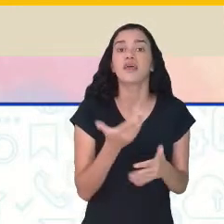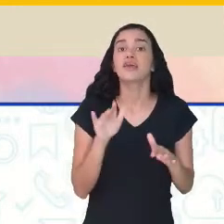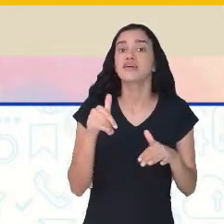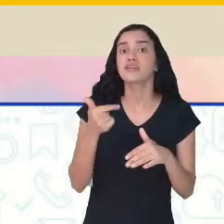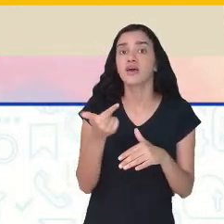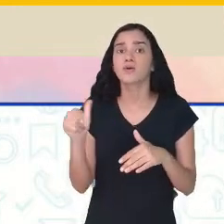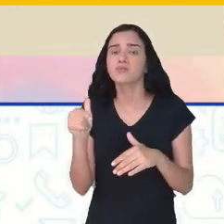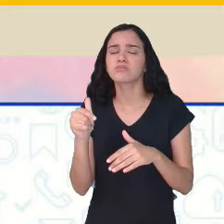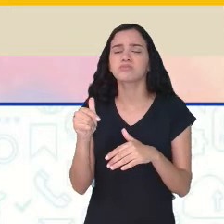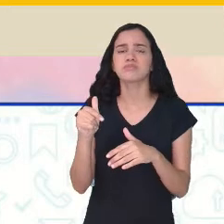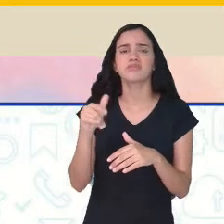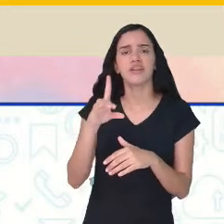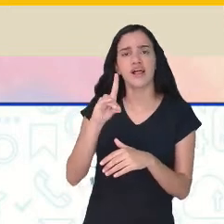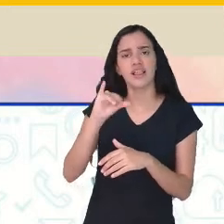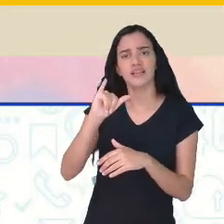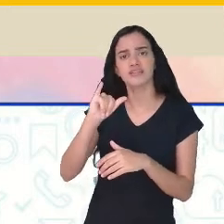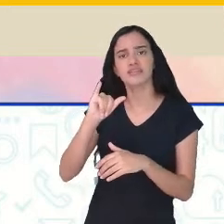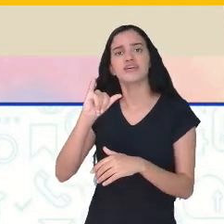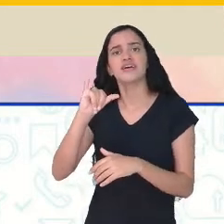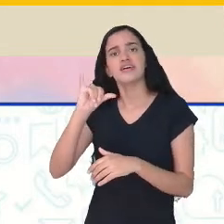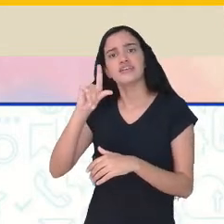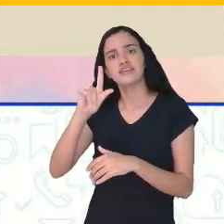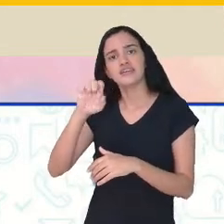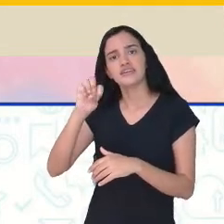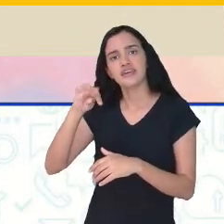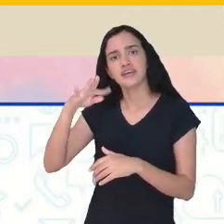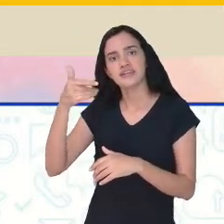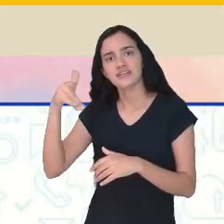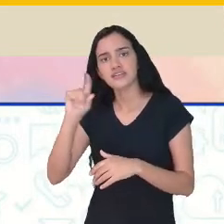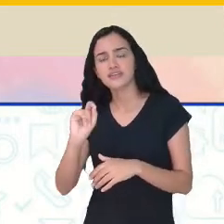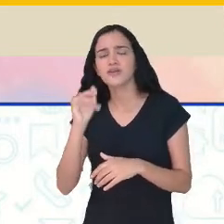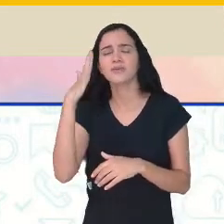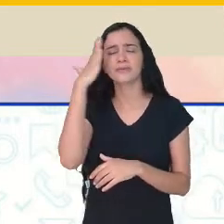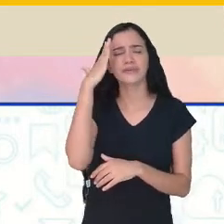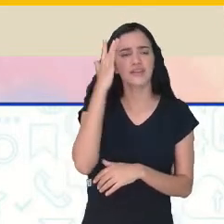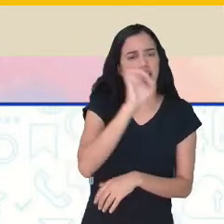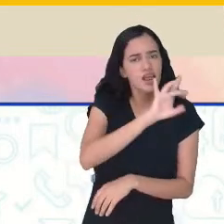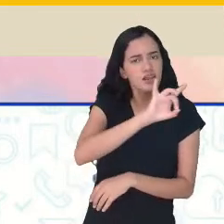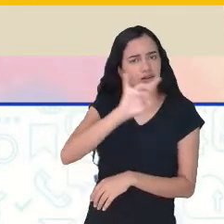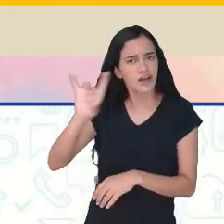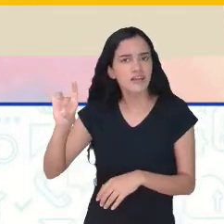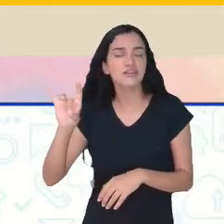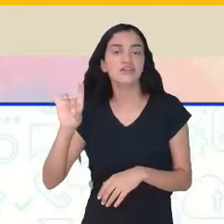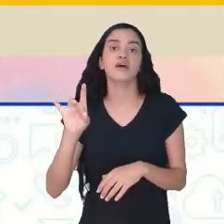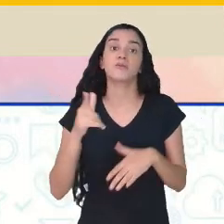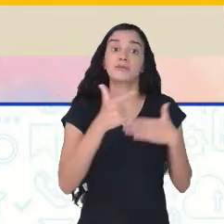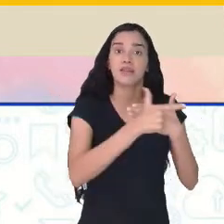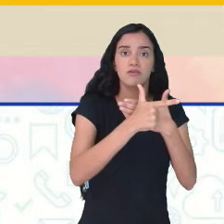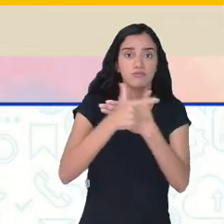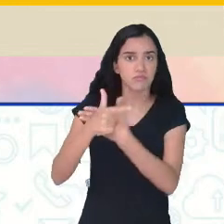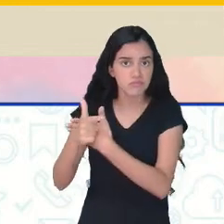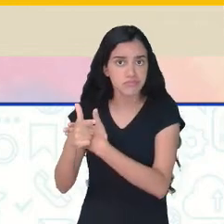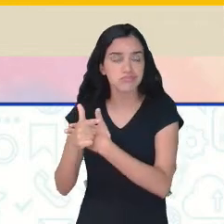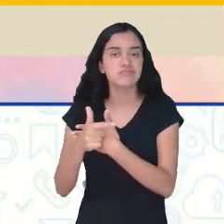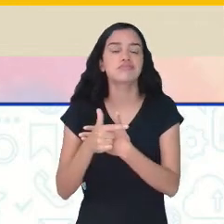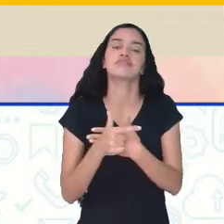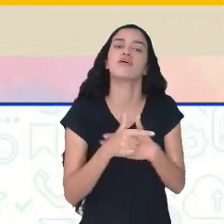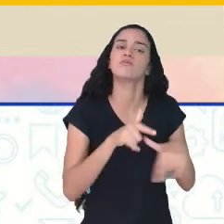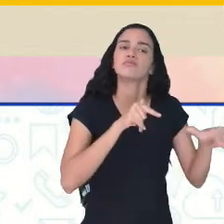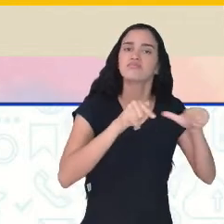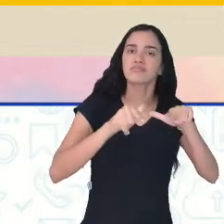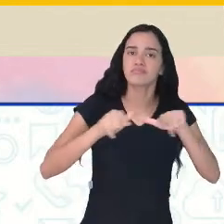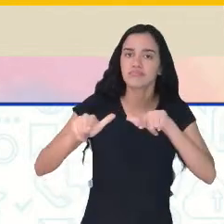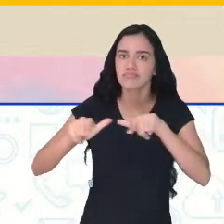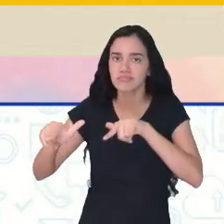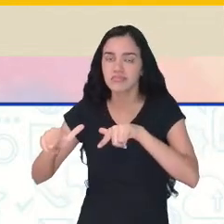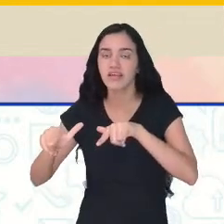para a questão, isso foi feita, essa divisão, para a gente poder entender cada uma dessas funções, né, desse trabalho realizado